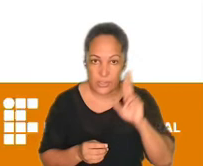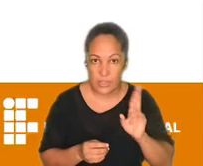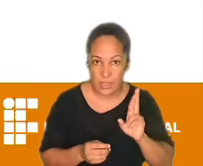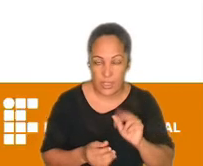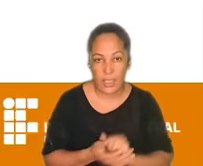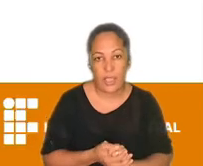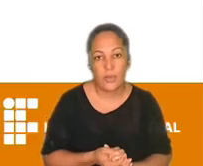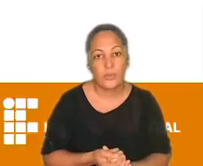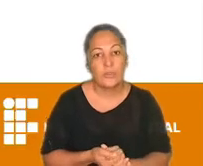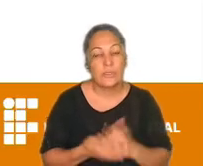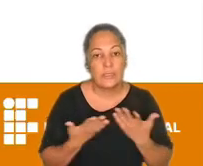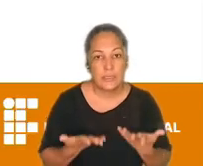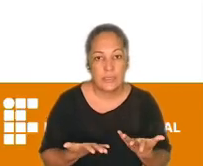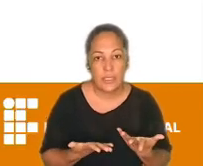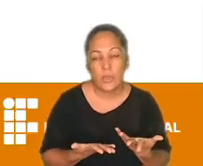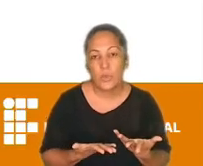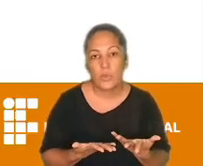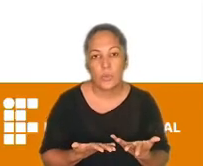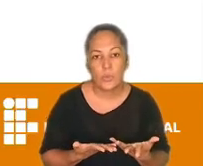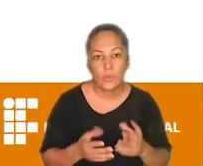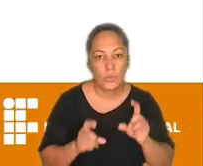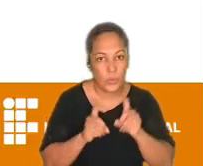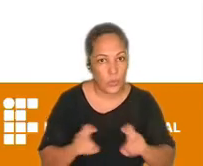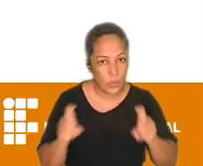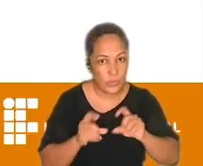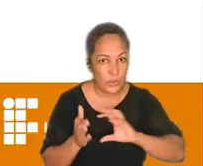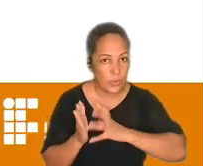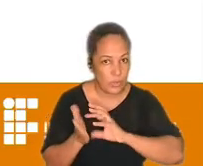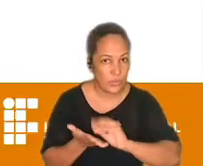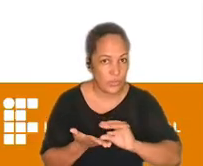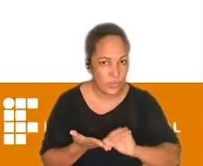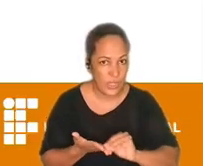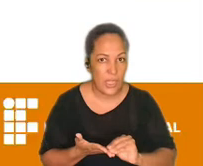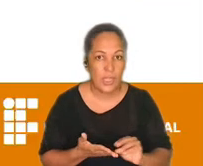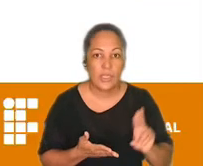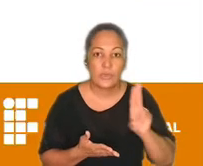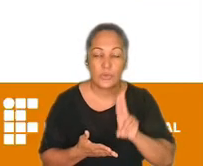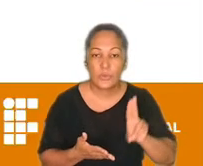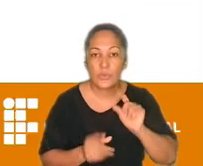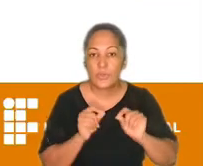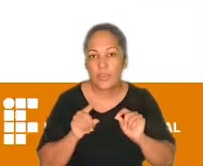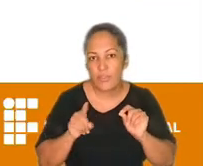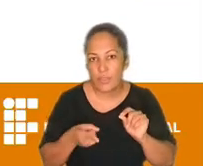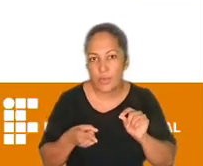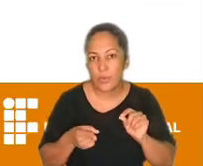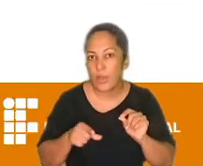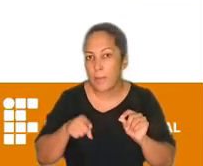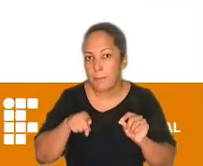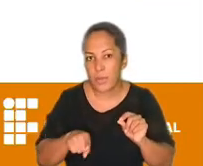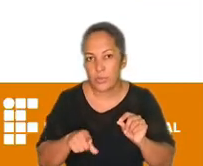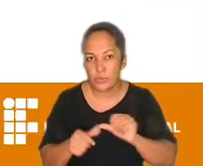R$500,50, no computador, no banco de dados, o enfeite de ser vírgula será ponto. Então,